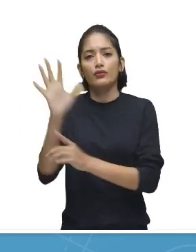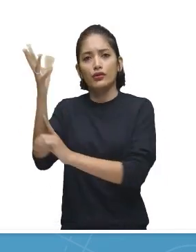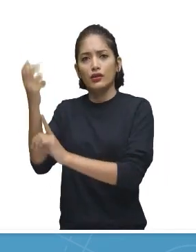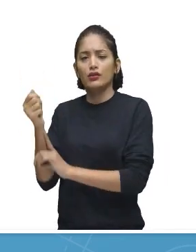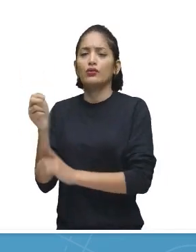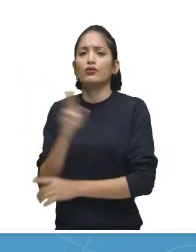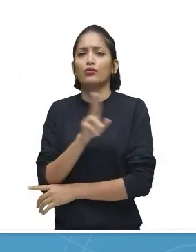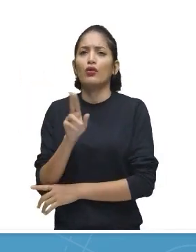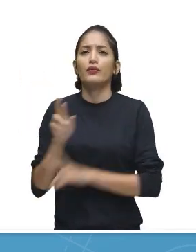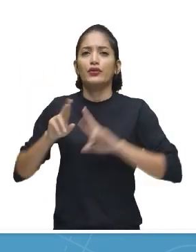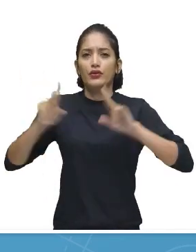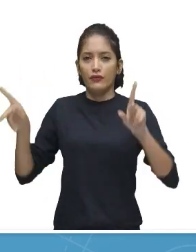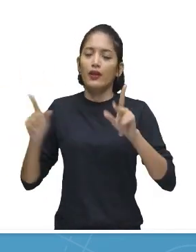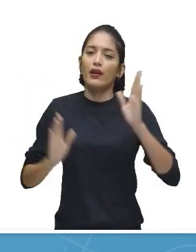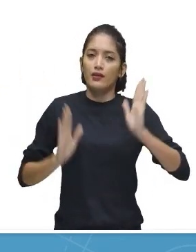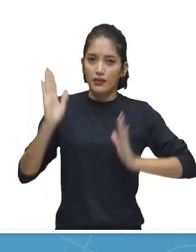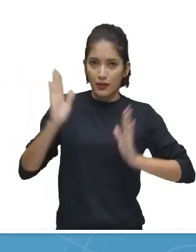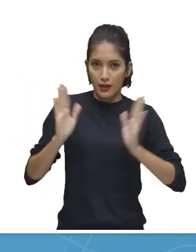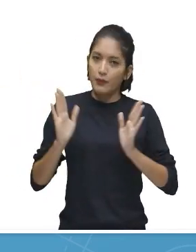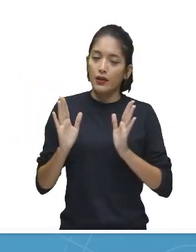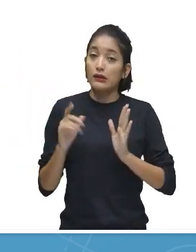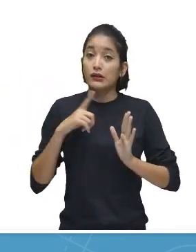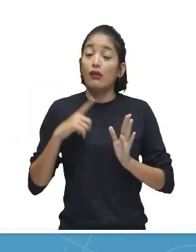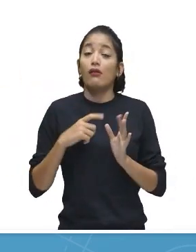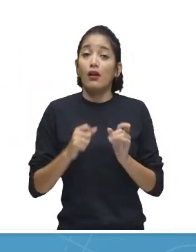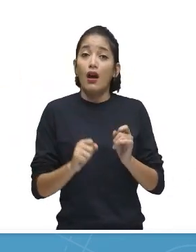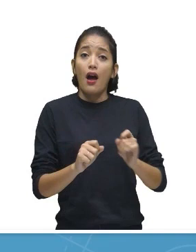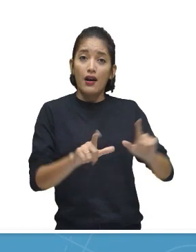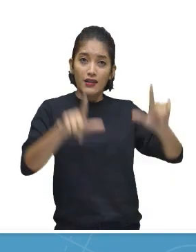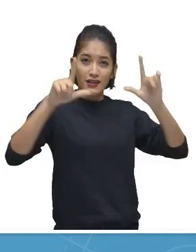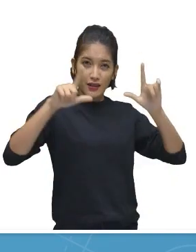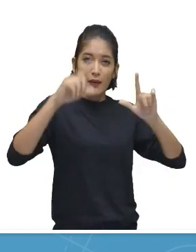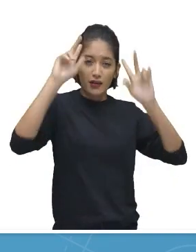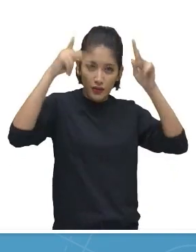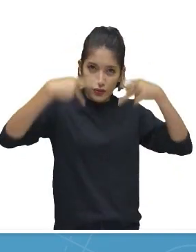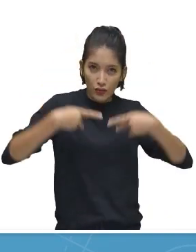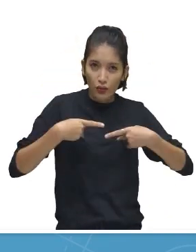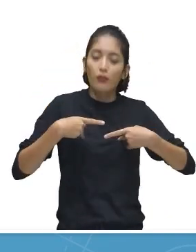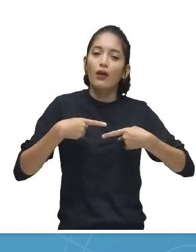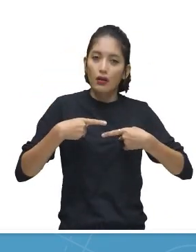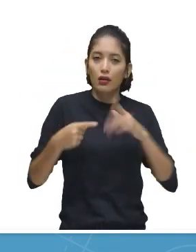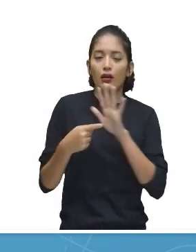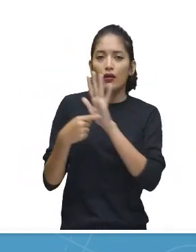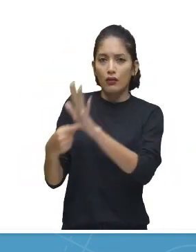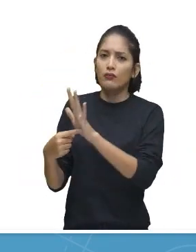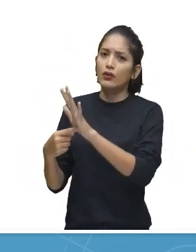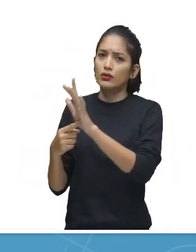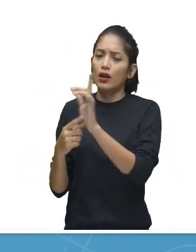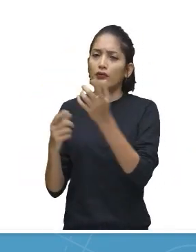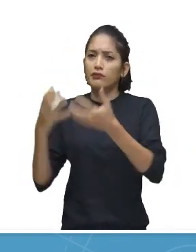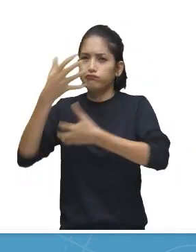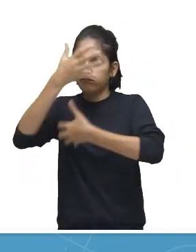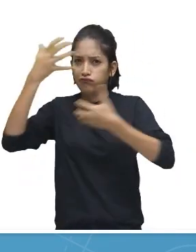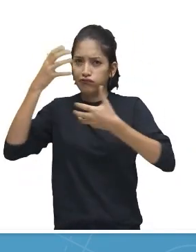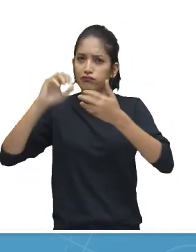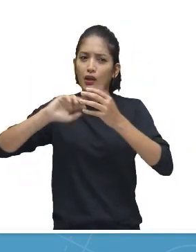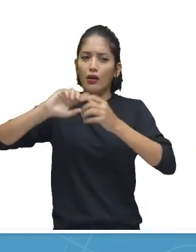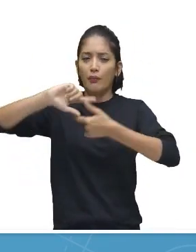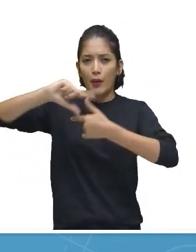eles transformavam ali tanto as figuras humanas quanto os objetos em figuras geométricas. Depois